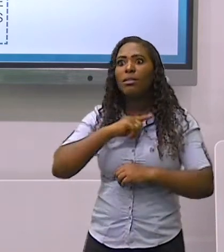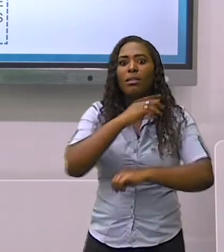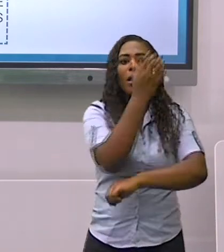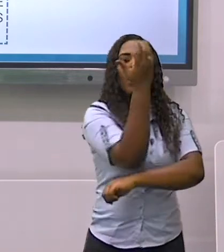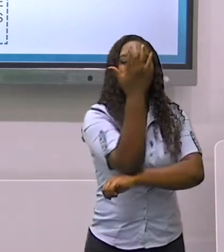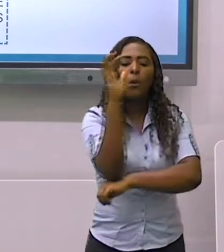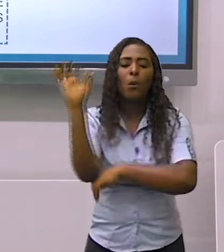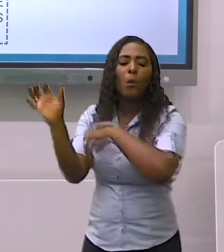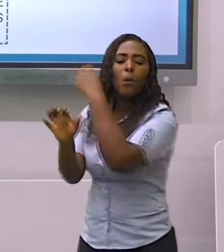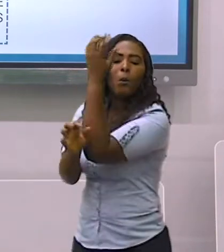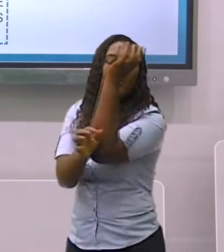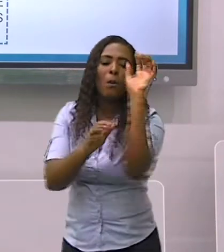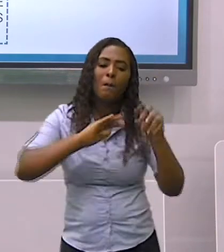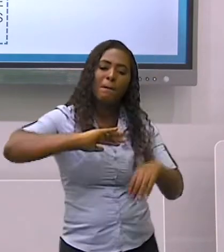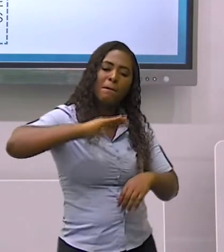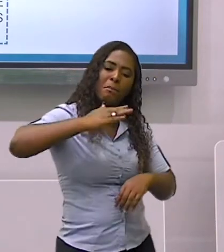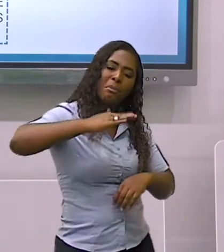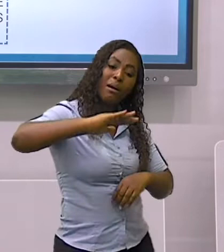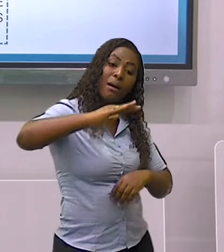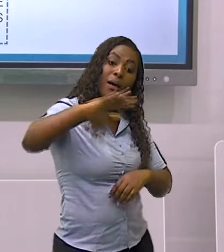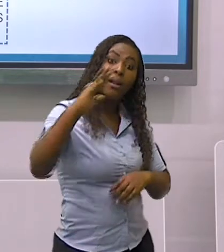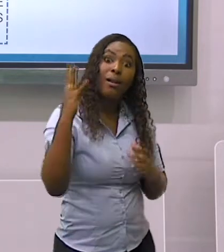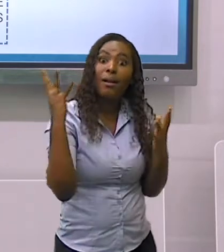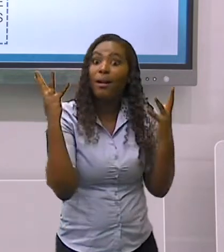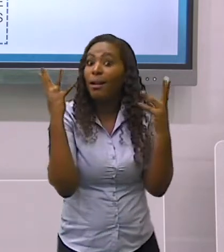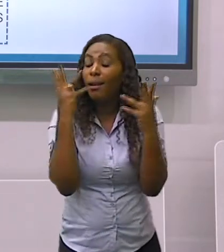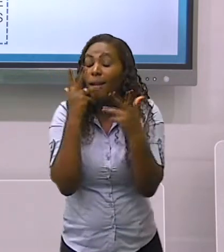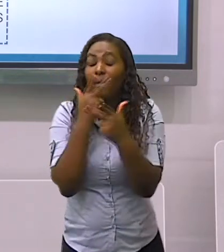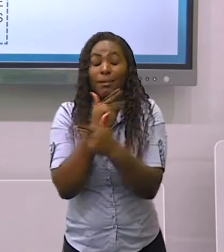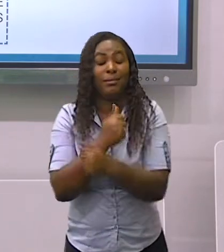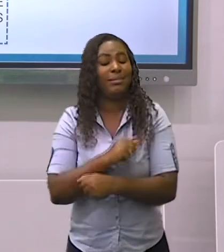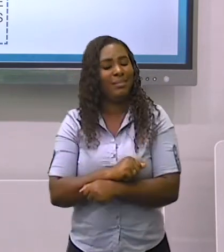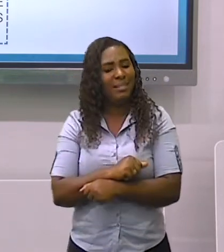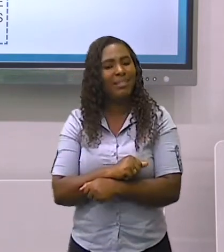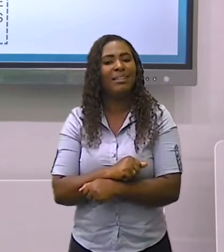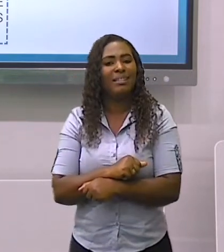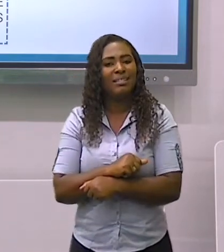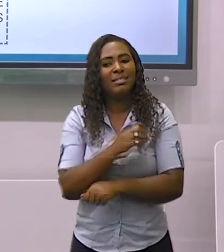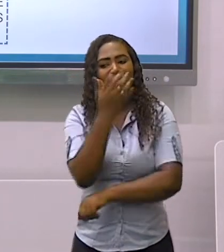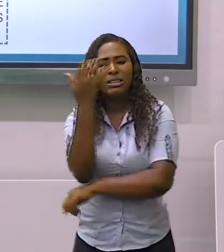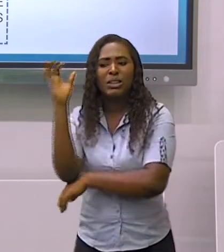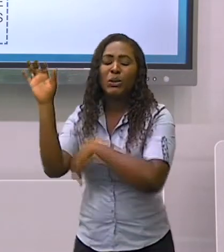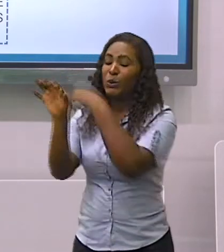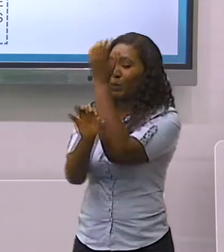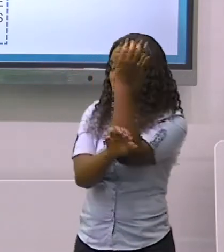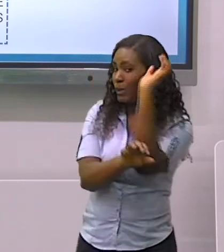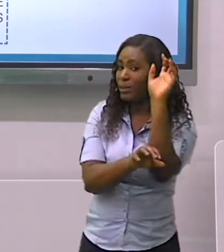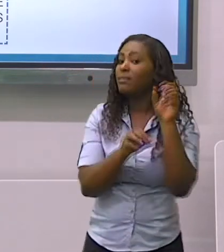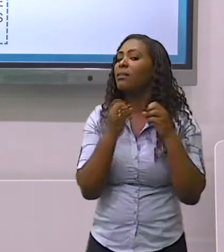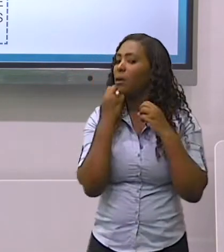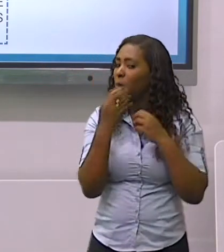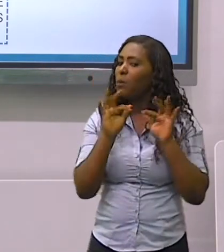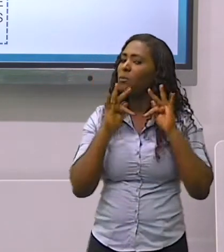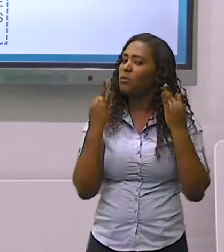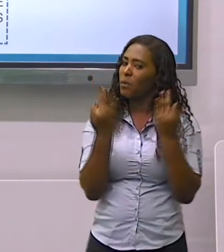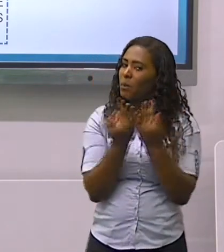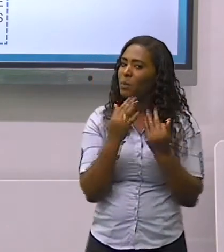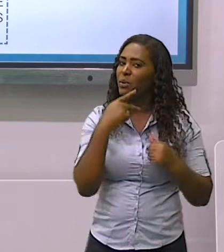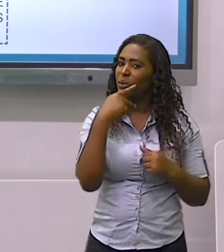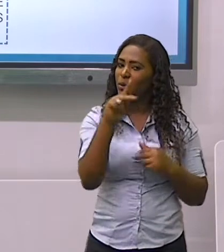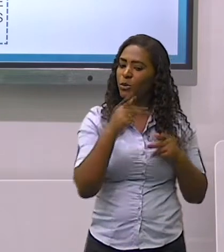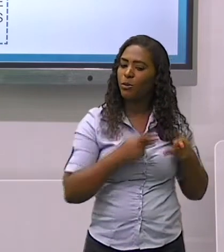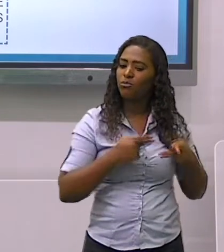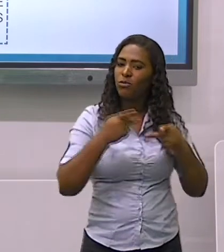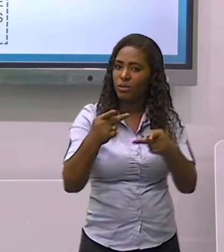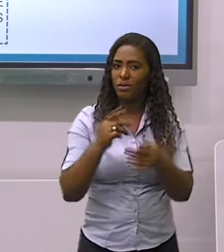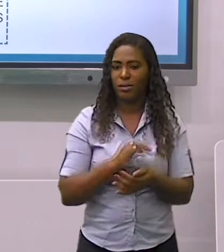grande contato com a natureza e diversos atrativos para você e toda a sua família. Vale a pena conhecer.